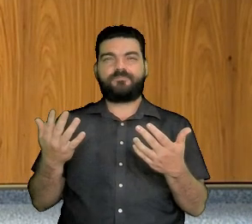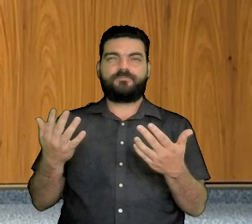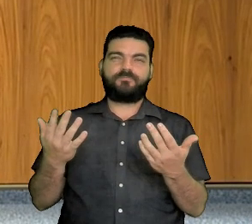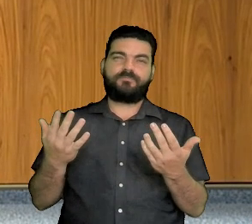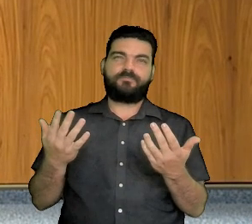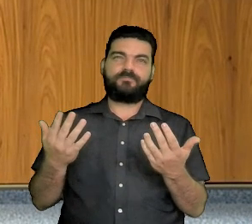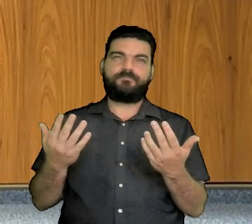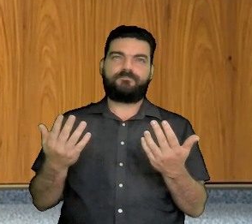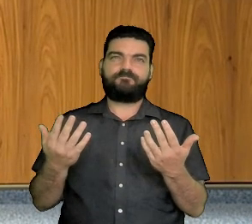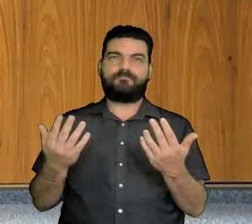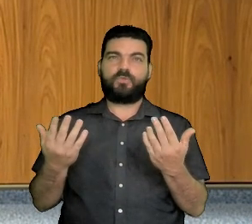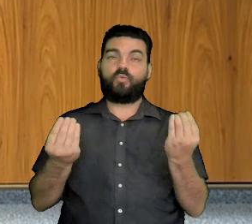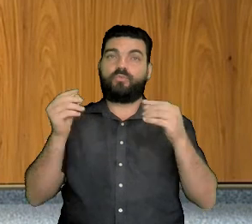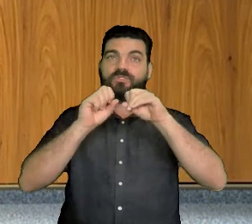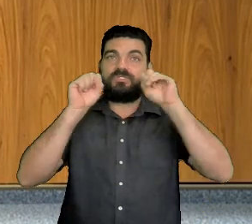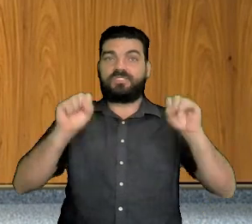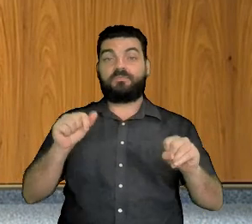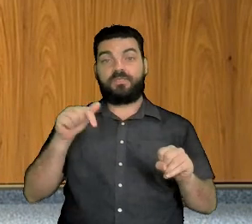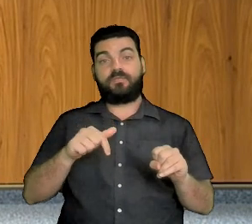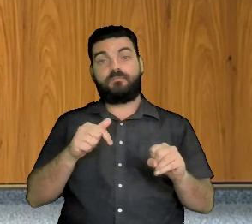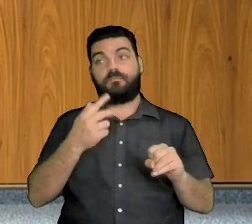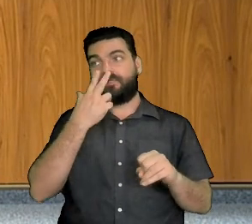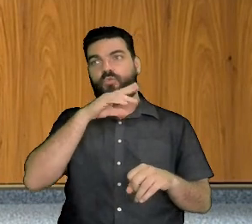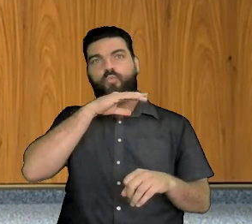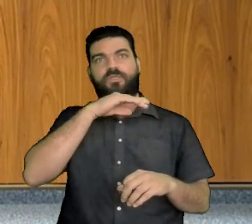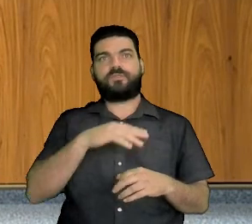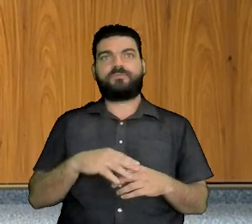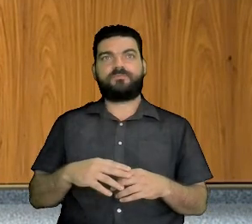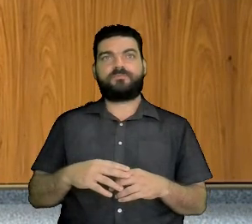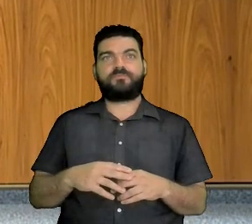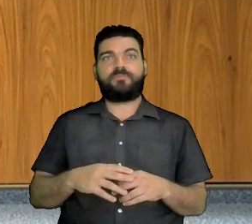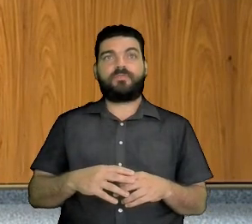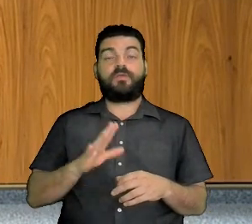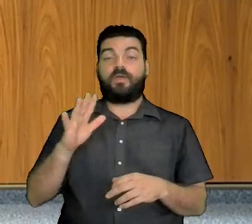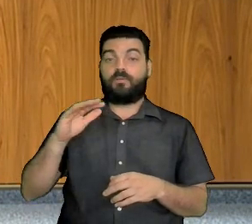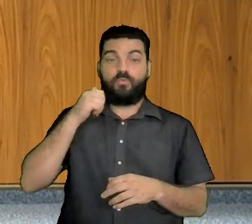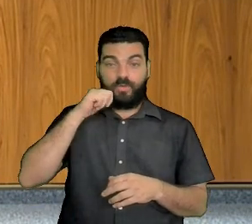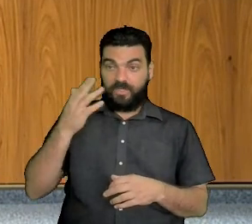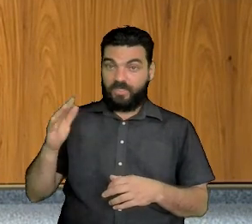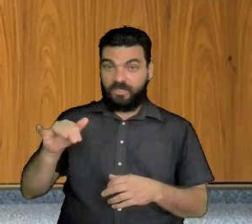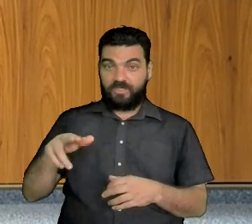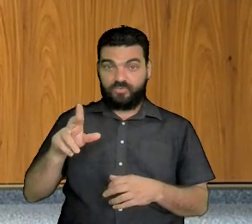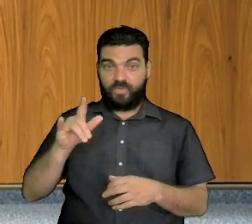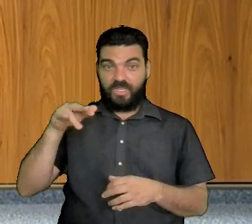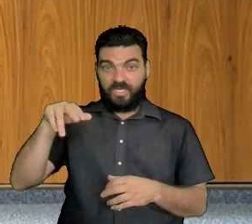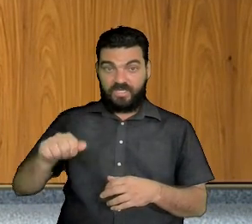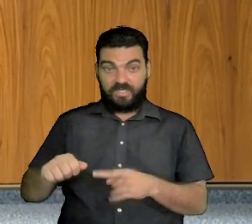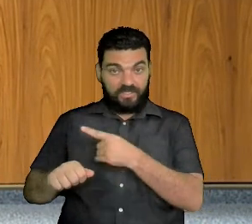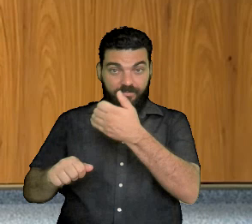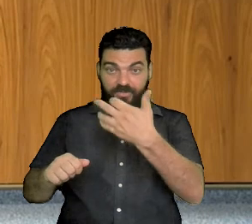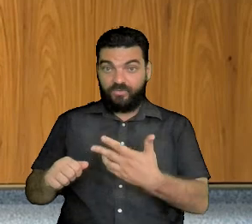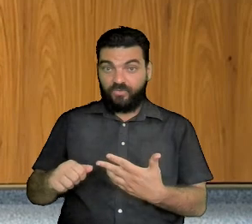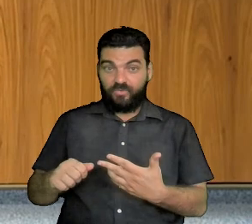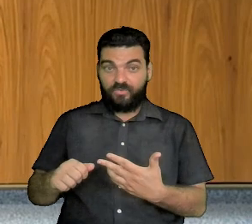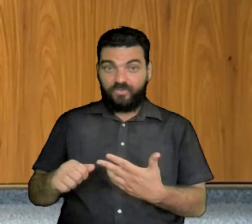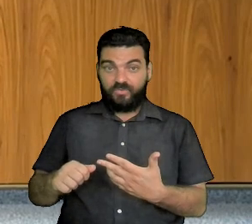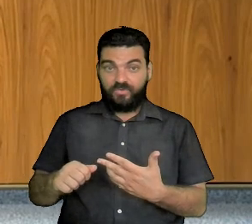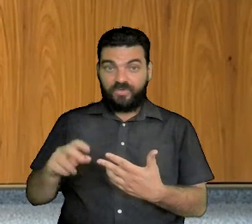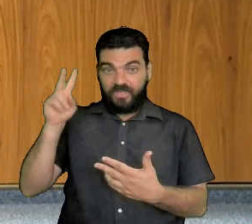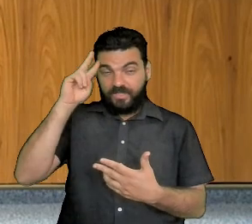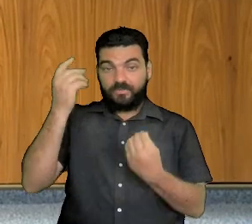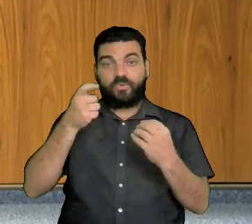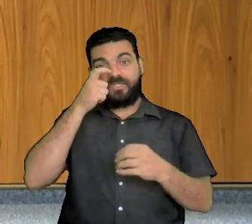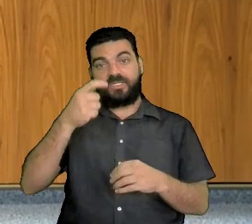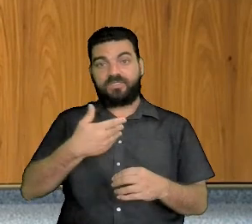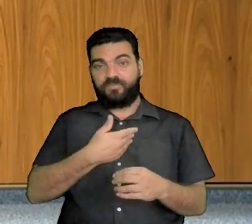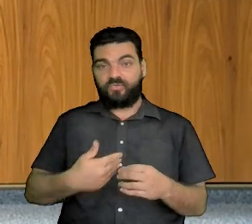percebi uma irracionalidade no nosso sistema, E hoje a professora Juliana disse,